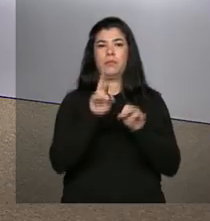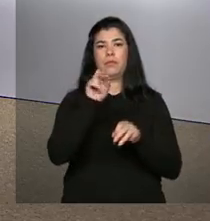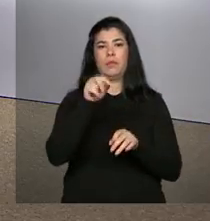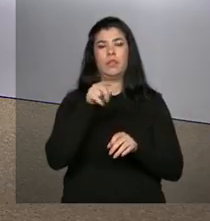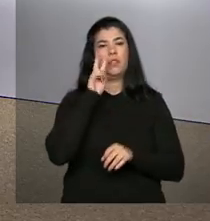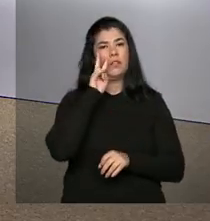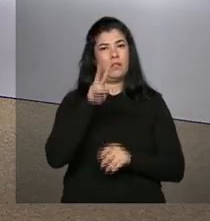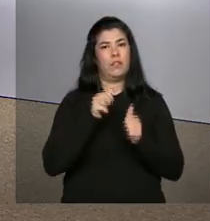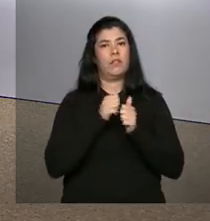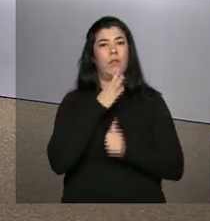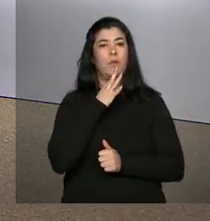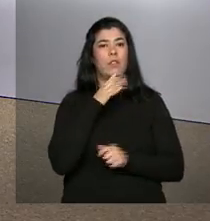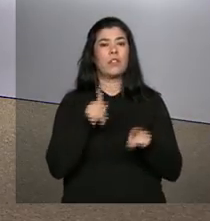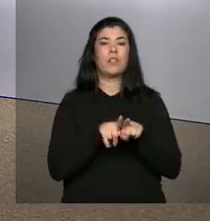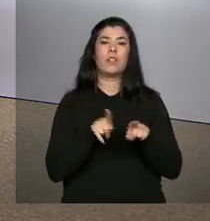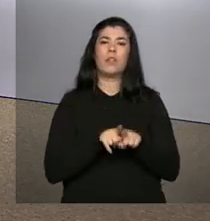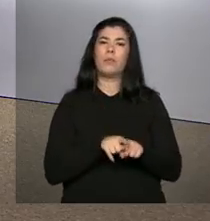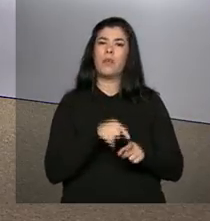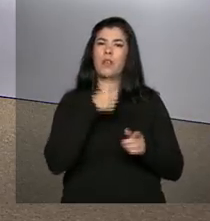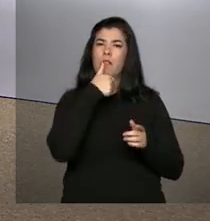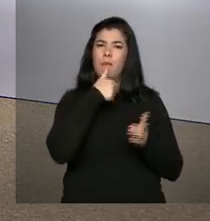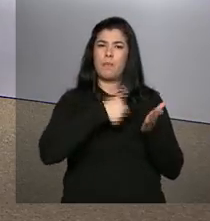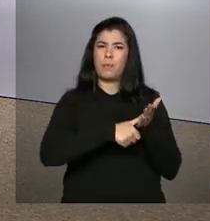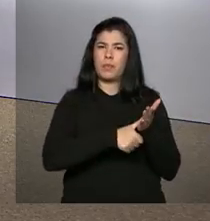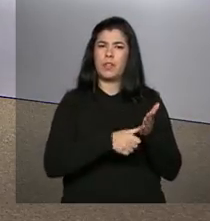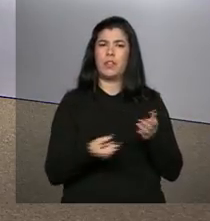Agricultura Familiar. E você vai conhecer um selo